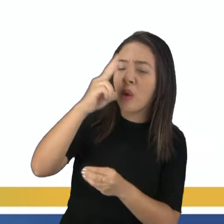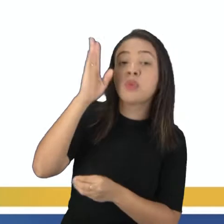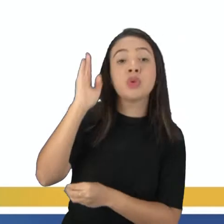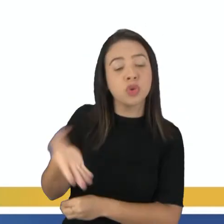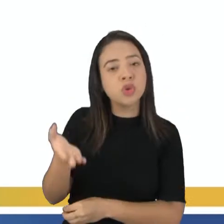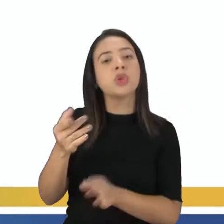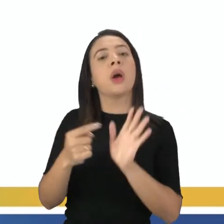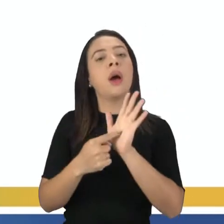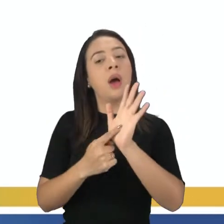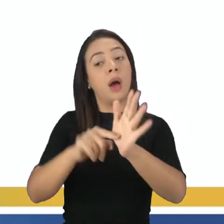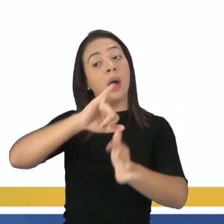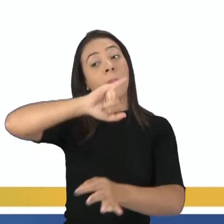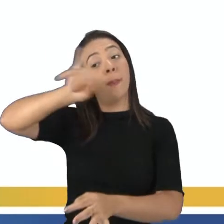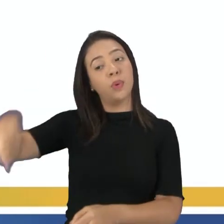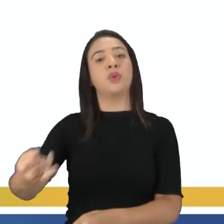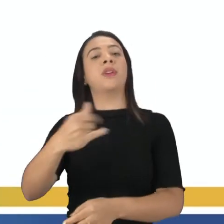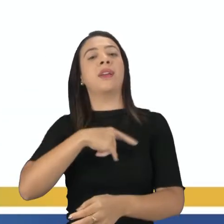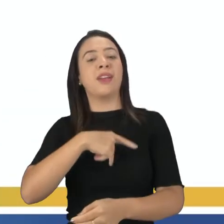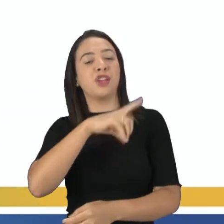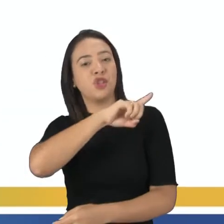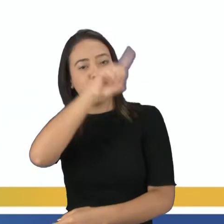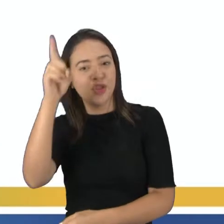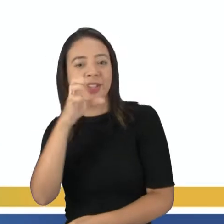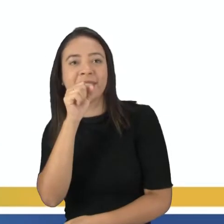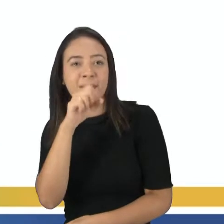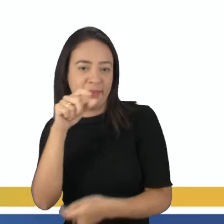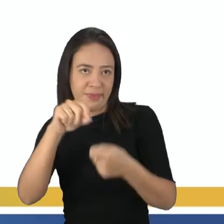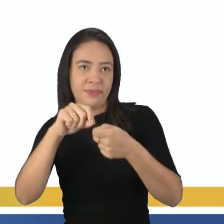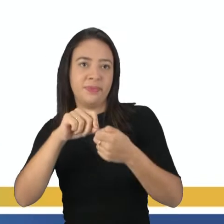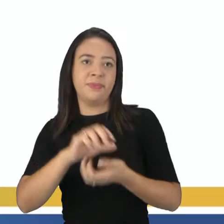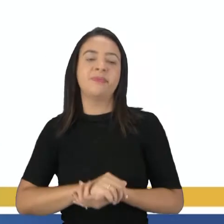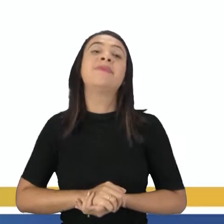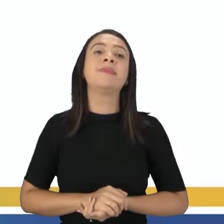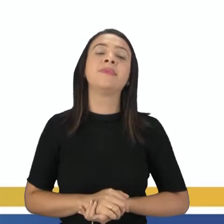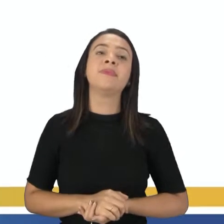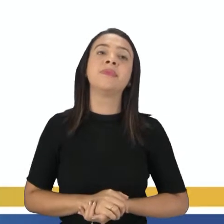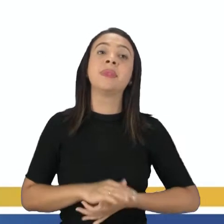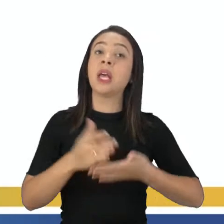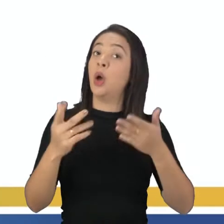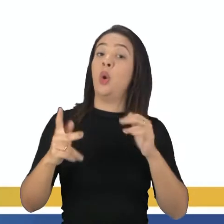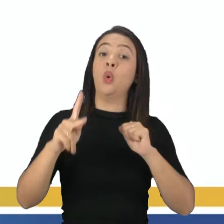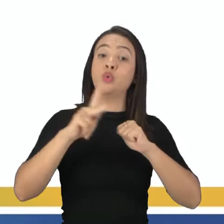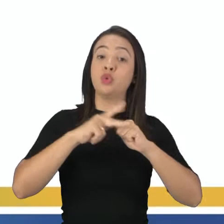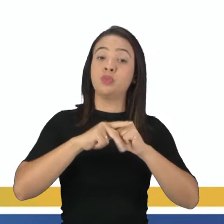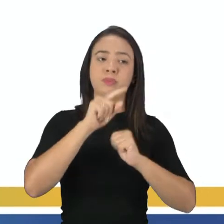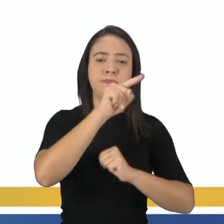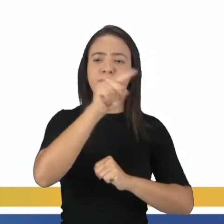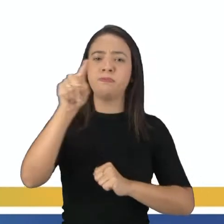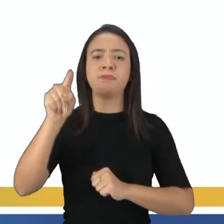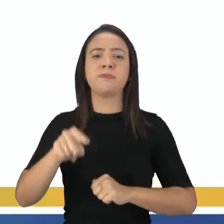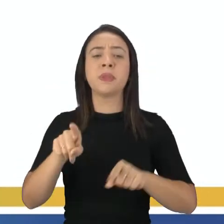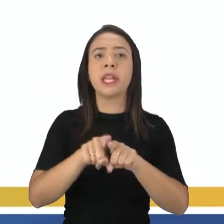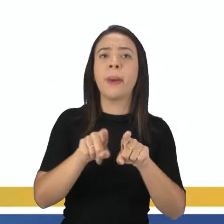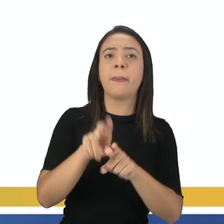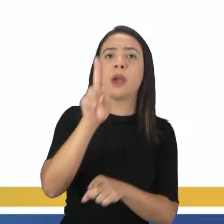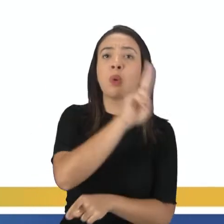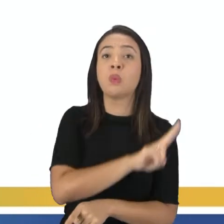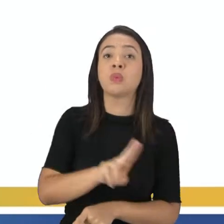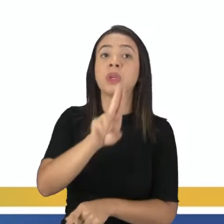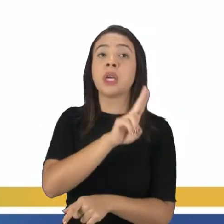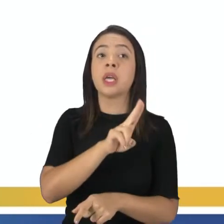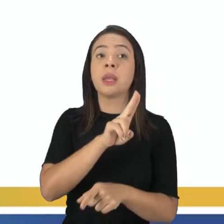as oportunidades ilimitadas do dia de sábado. Os pronomes demonstrativos também podem ser utilizados